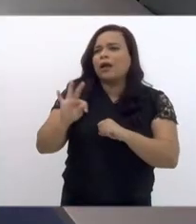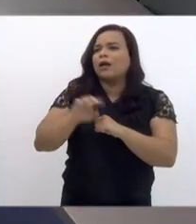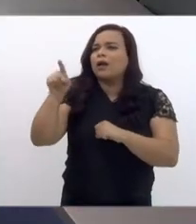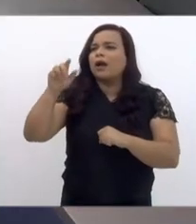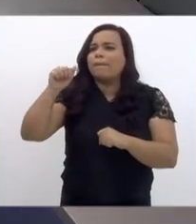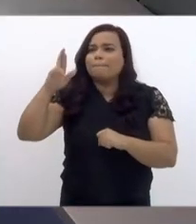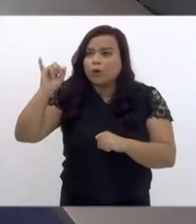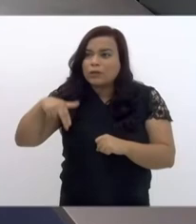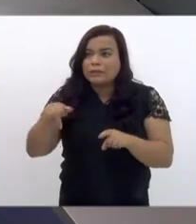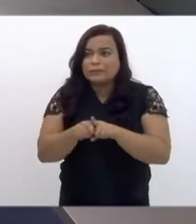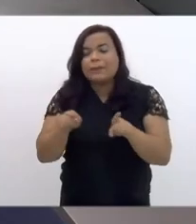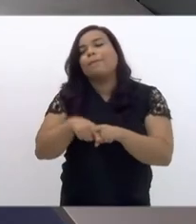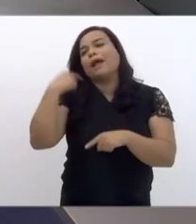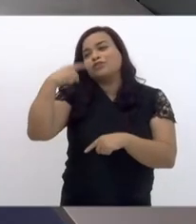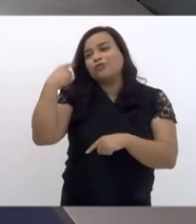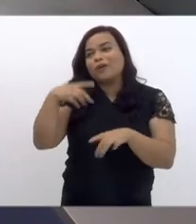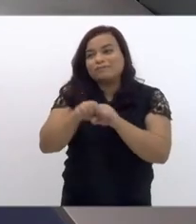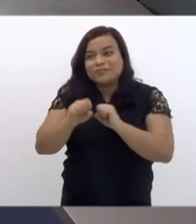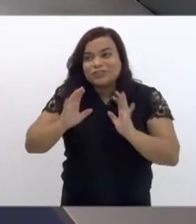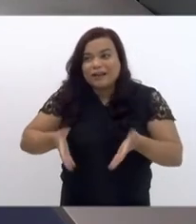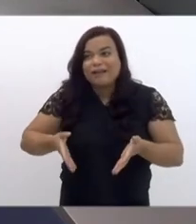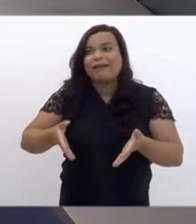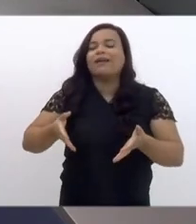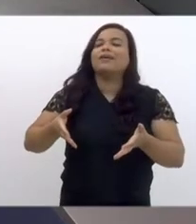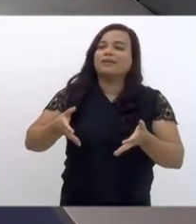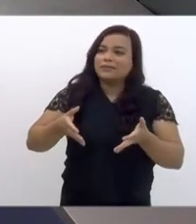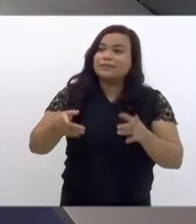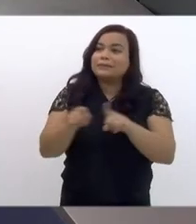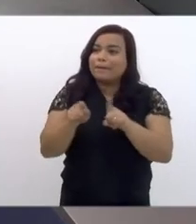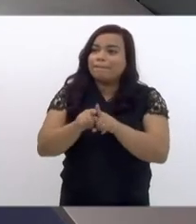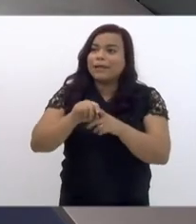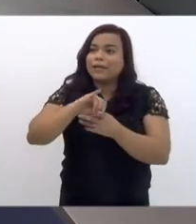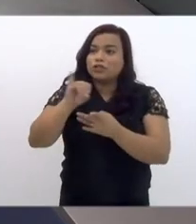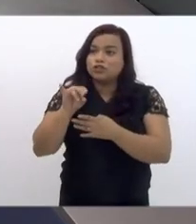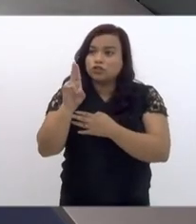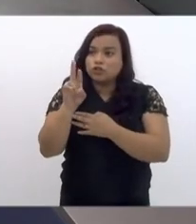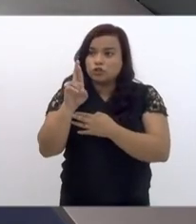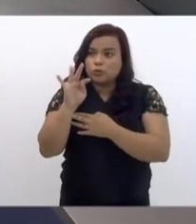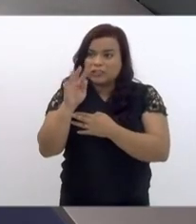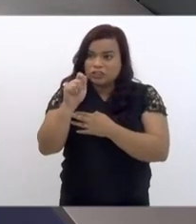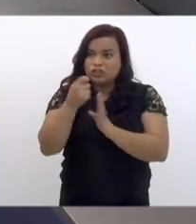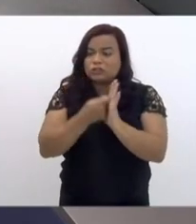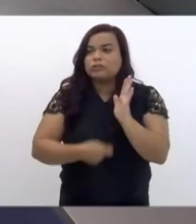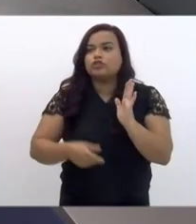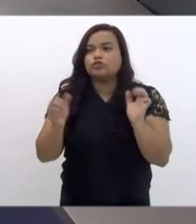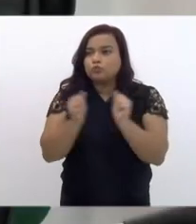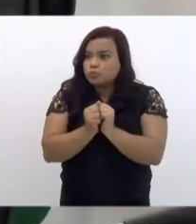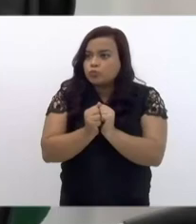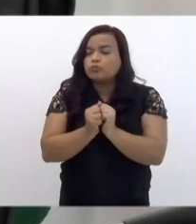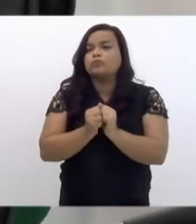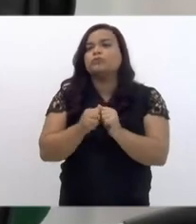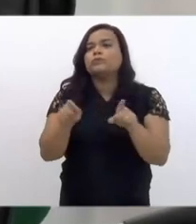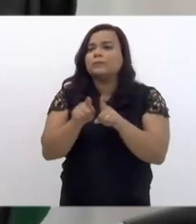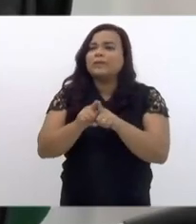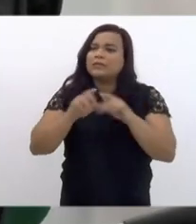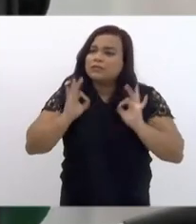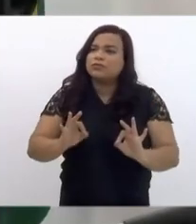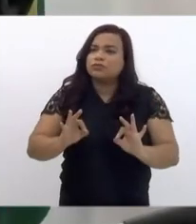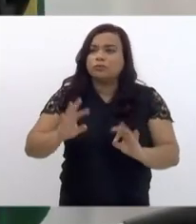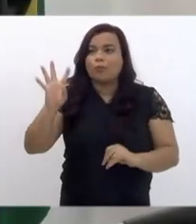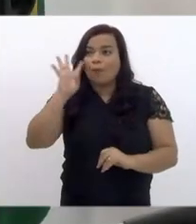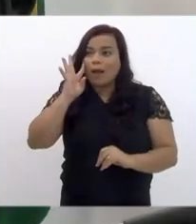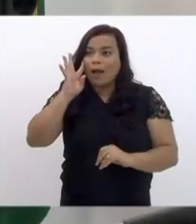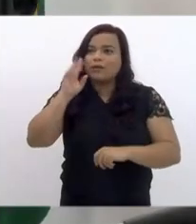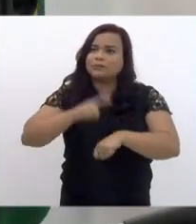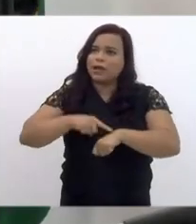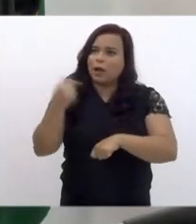advogado, como jurista, ajuda muito. Então, eu queria insistir de que, nas quartas-feiras, às 11 horas, tivéssemos assim, um compromisso